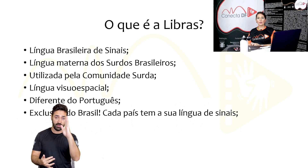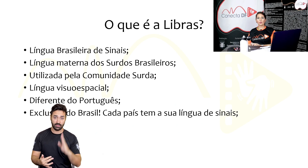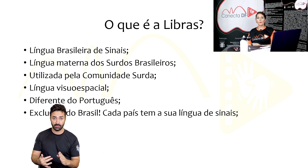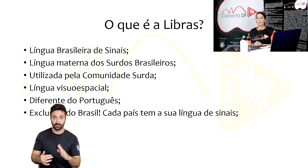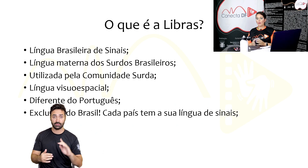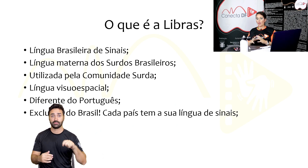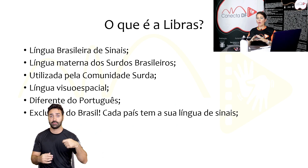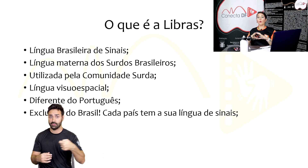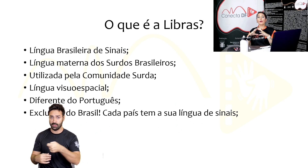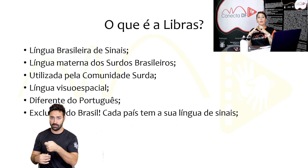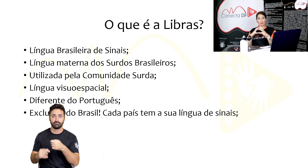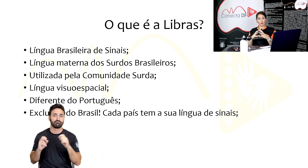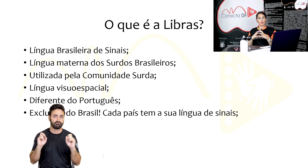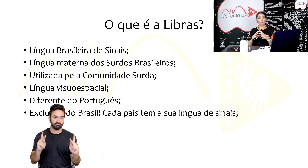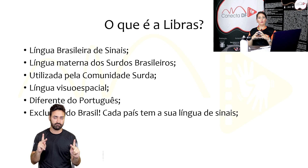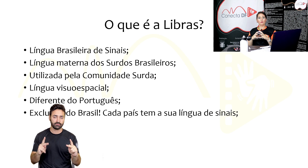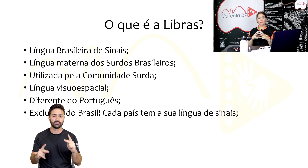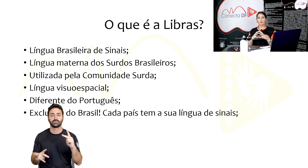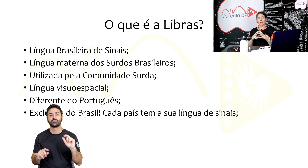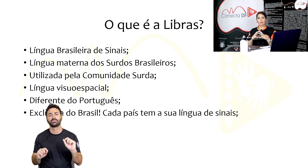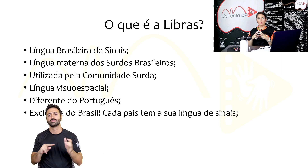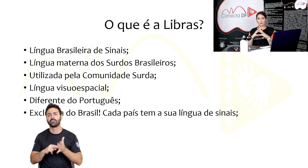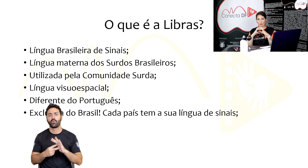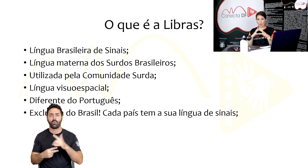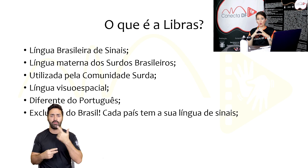Ou seja, ela é uma língua